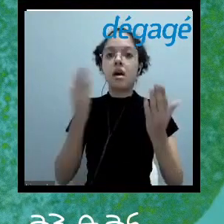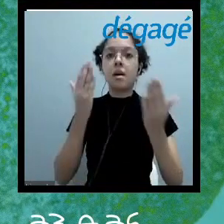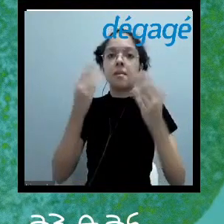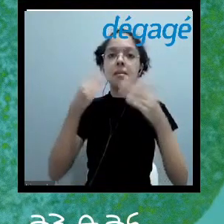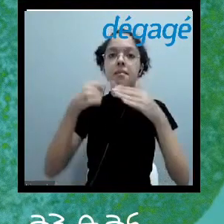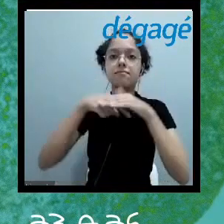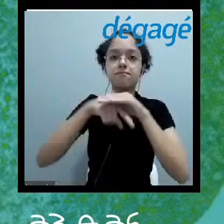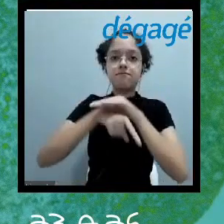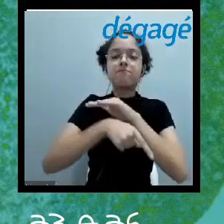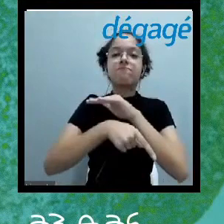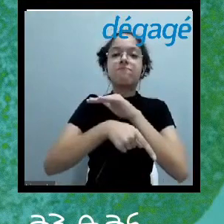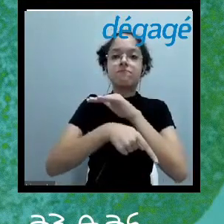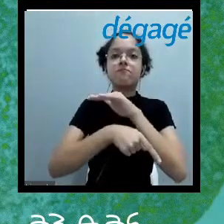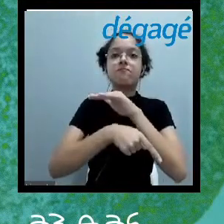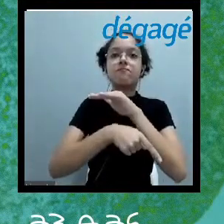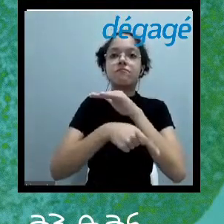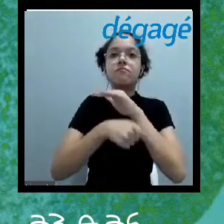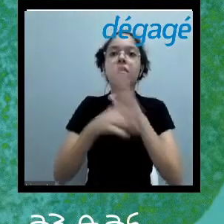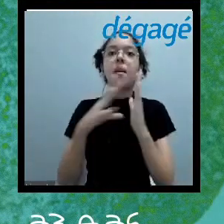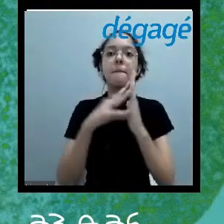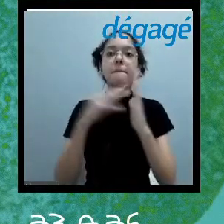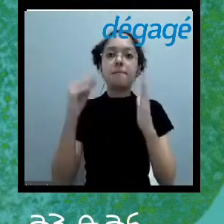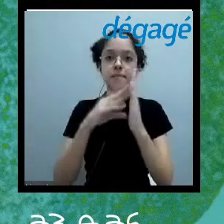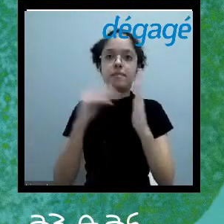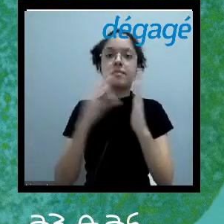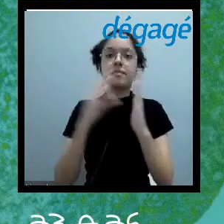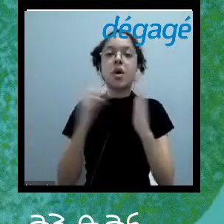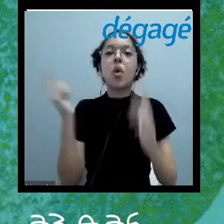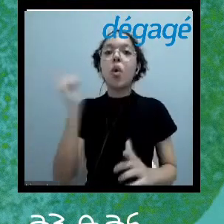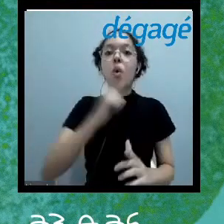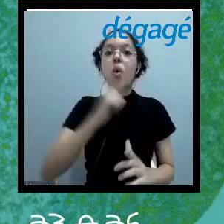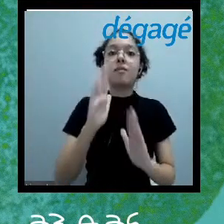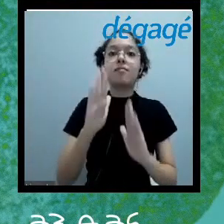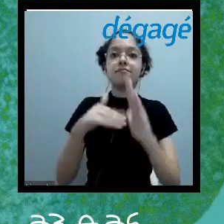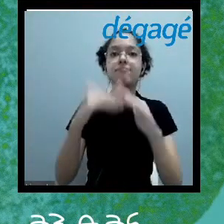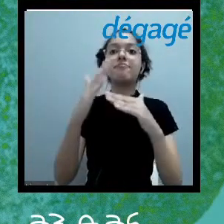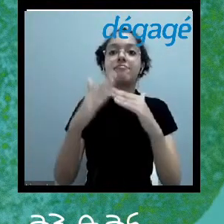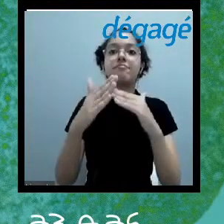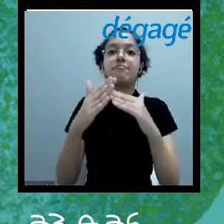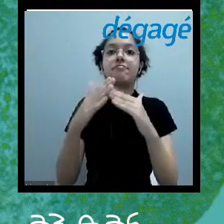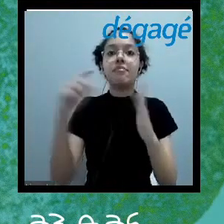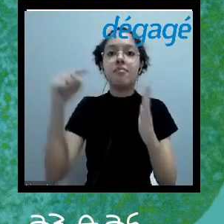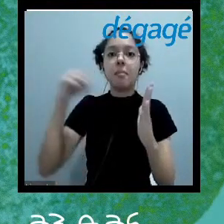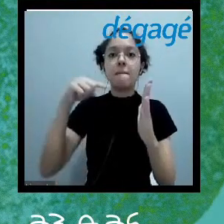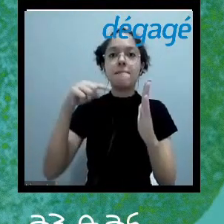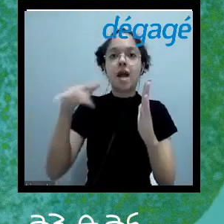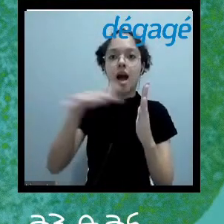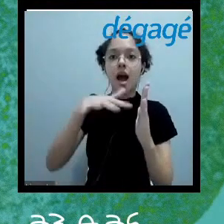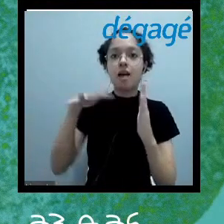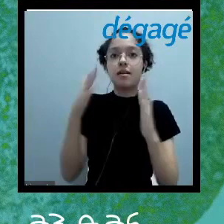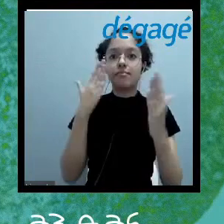muito forte para imitação, então a gente conseguia bastante coisa com isso, assim.